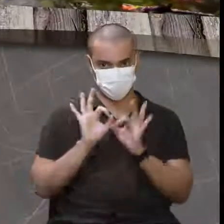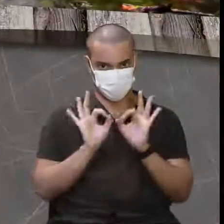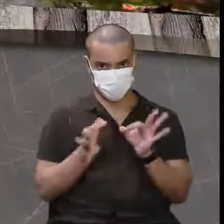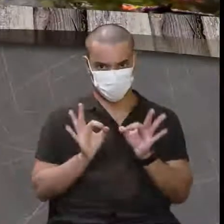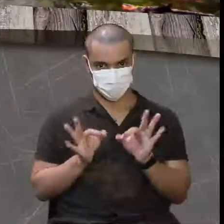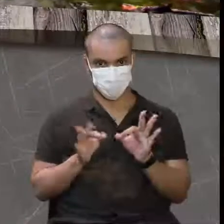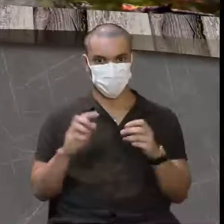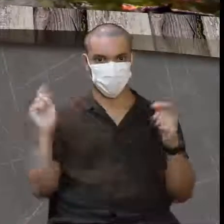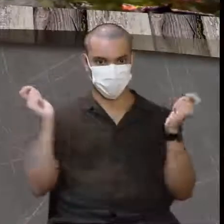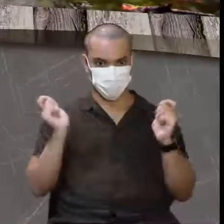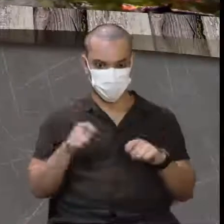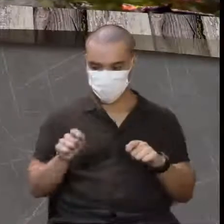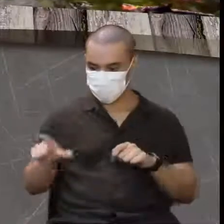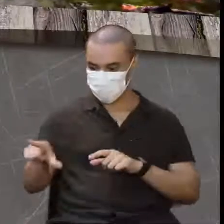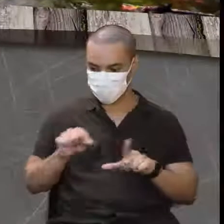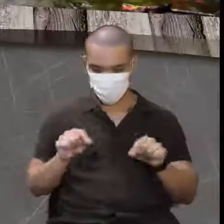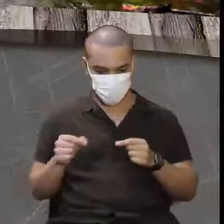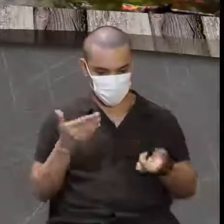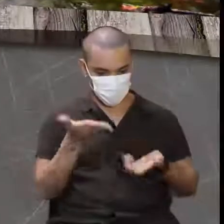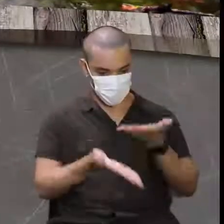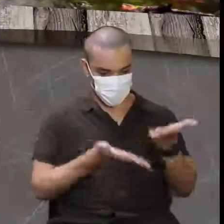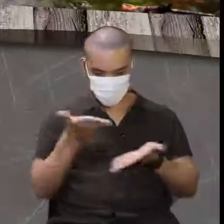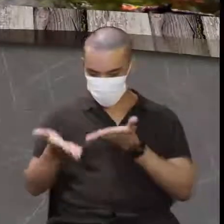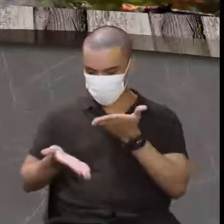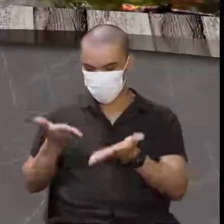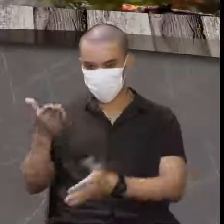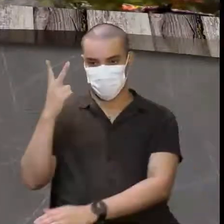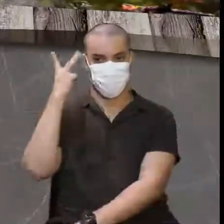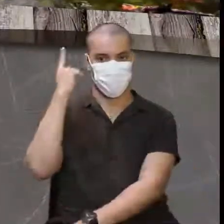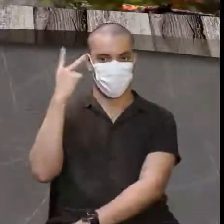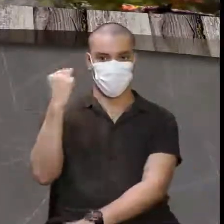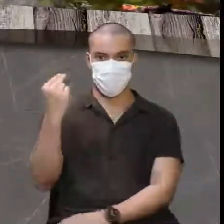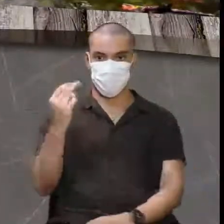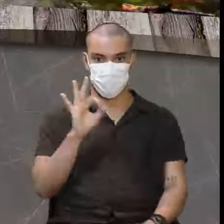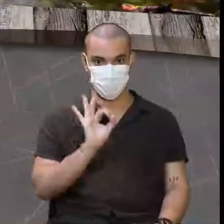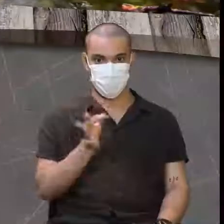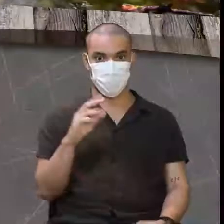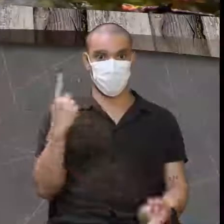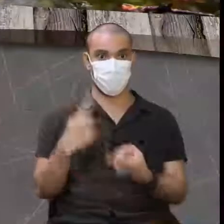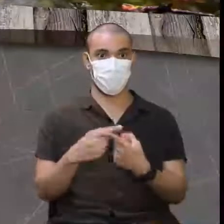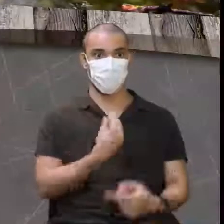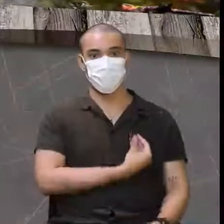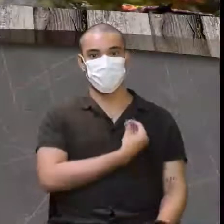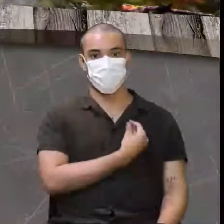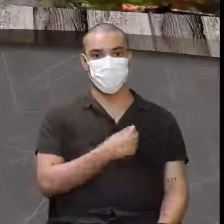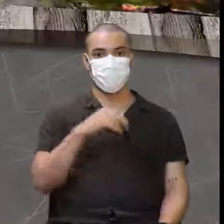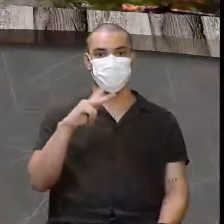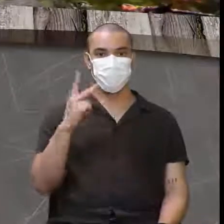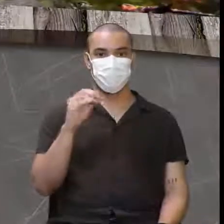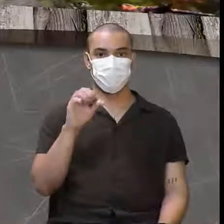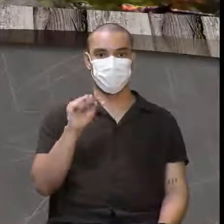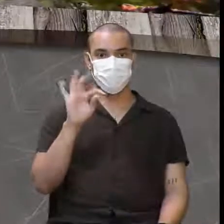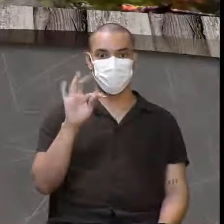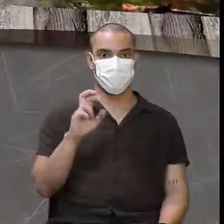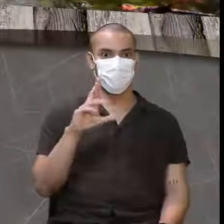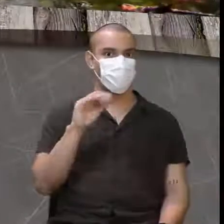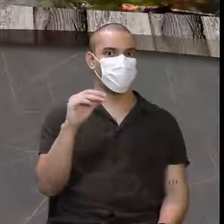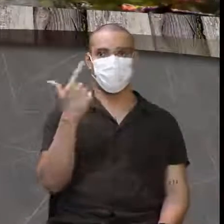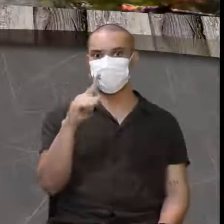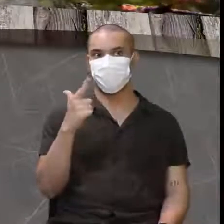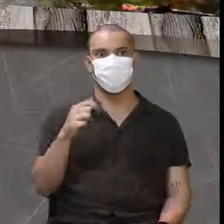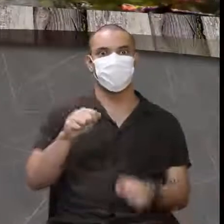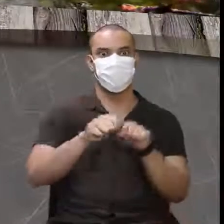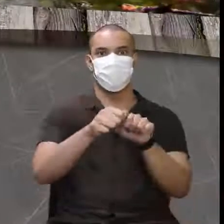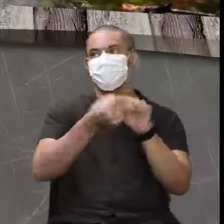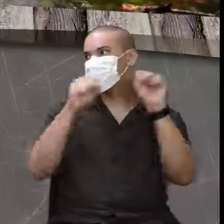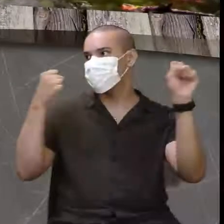Ou seja, aqui você consegue cultivar ali tranquilamente. E onde ele estava? Num mosteiro. Ele não tinha aqueles espaços